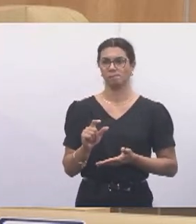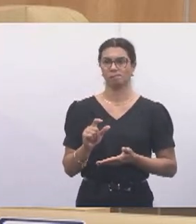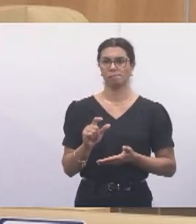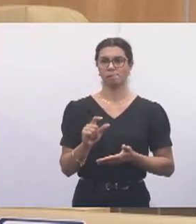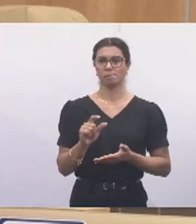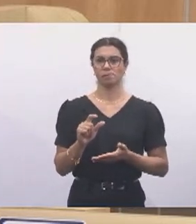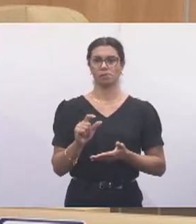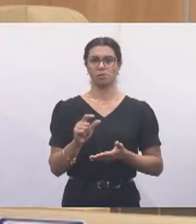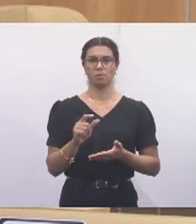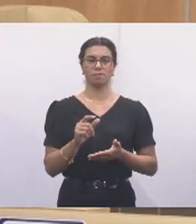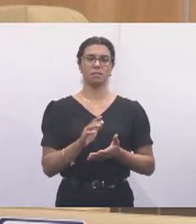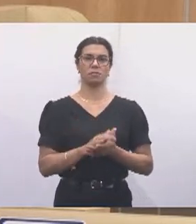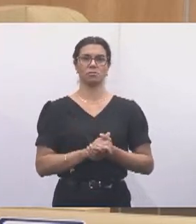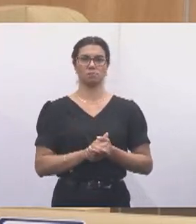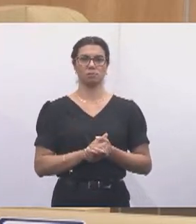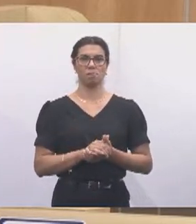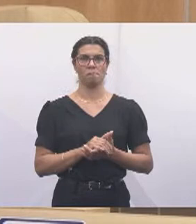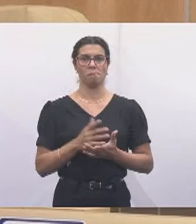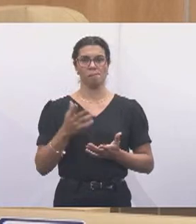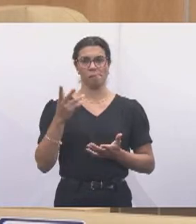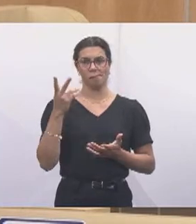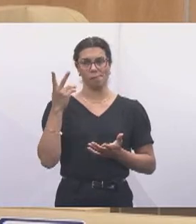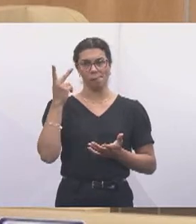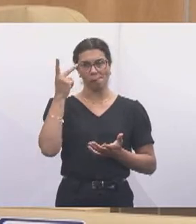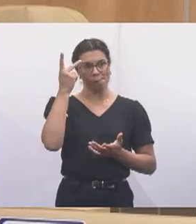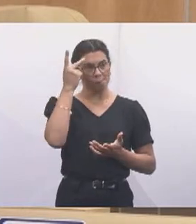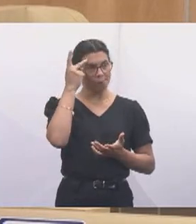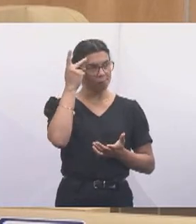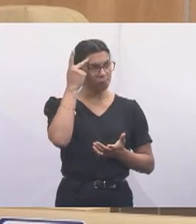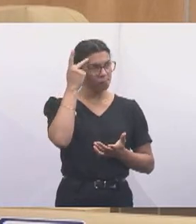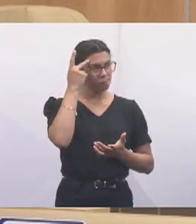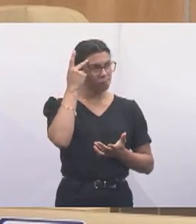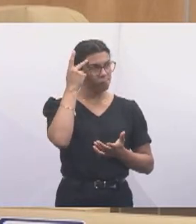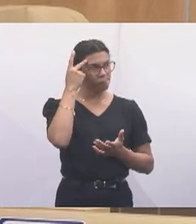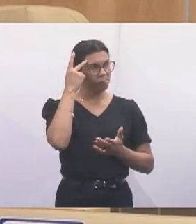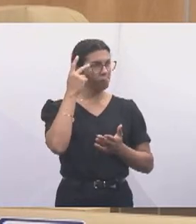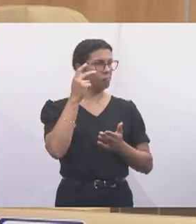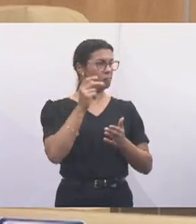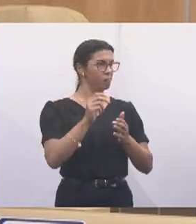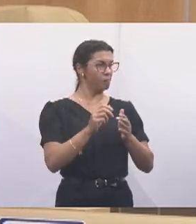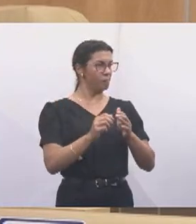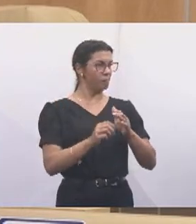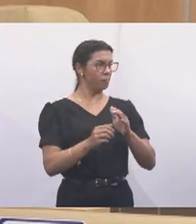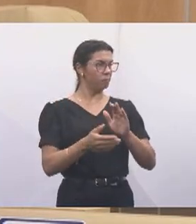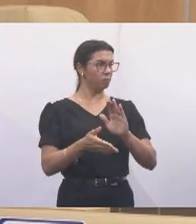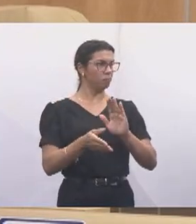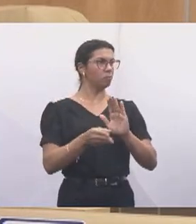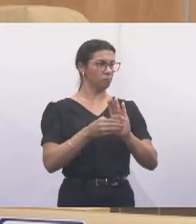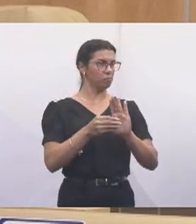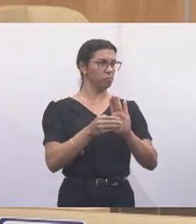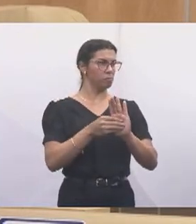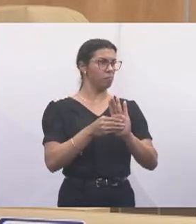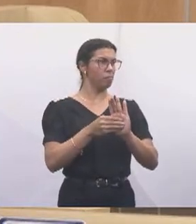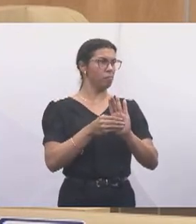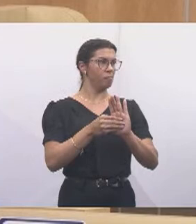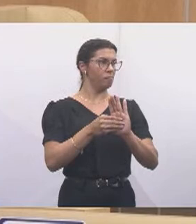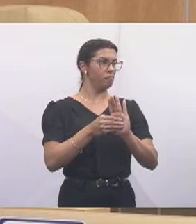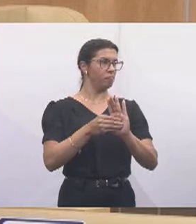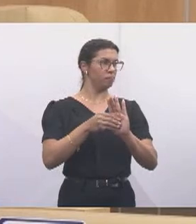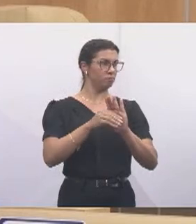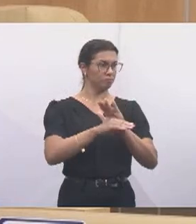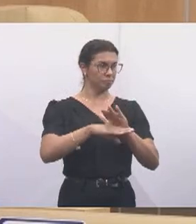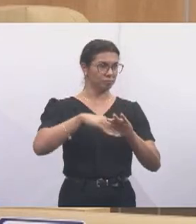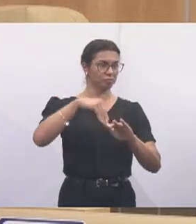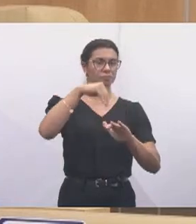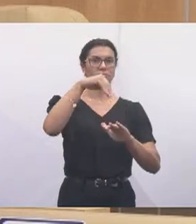desarquivar uma emenda, não é isso? Para desarquivar uma emenda que também foi prevista pelo jurídico dessa casa como inconstitucional.